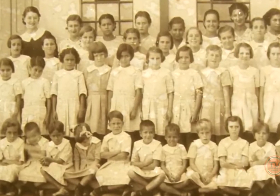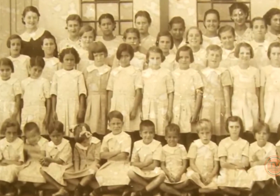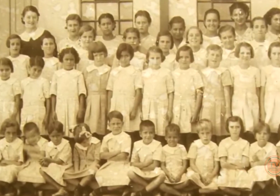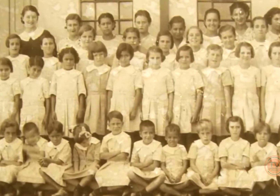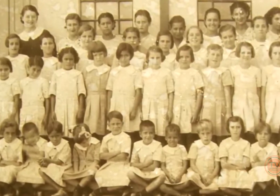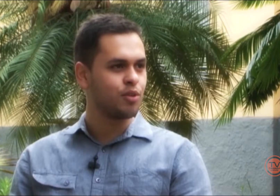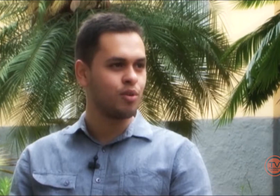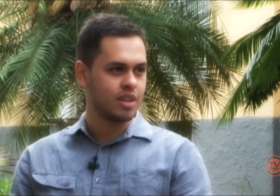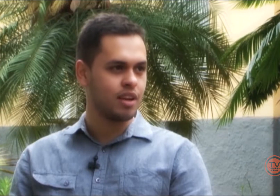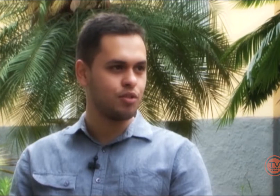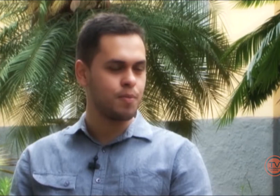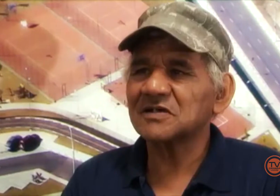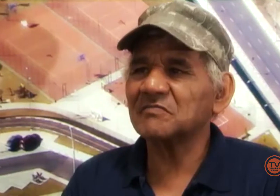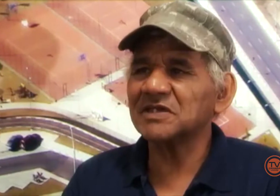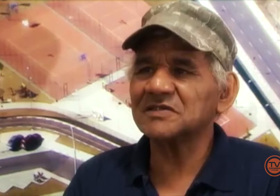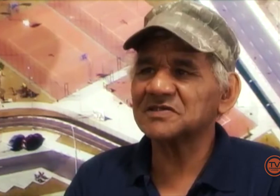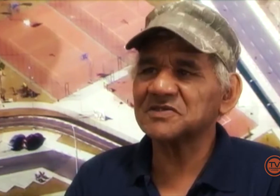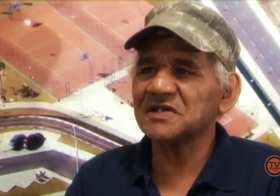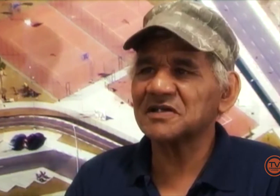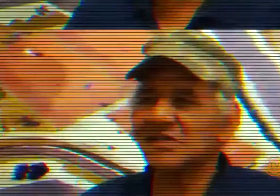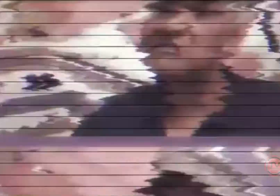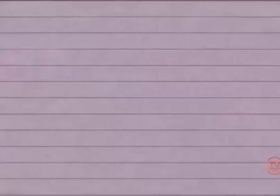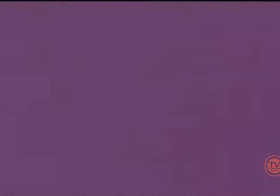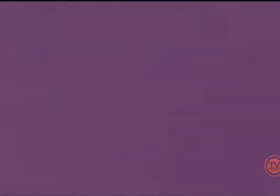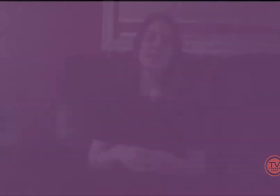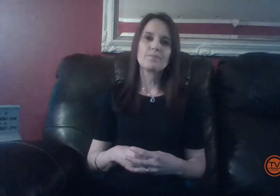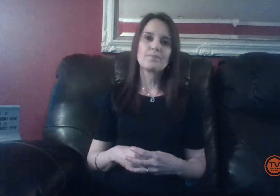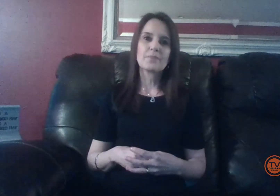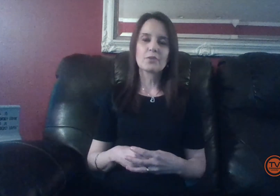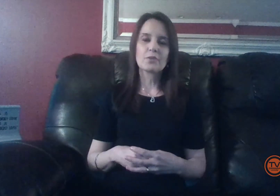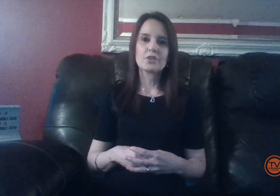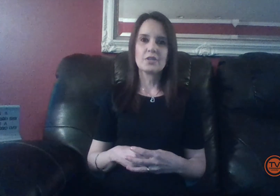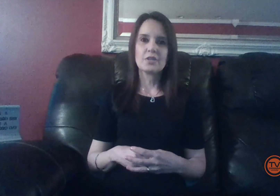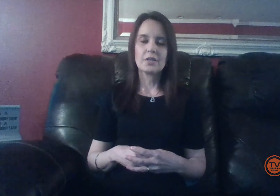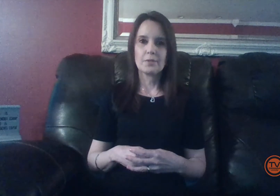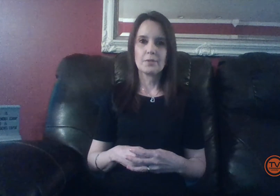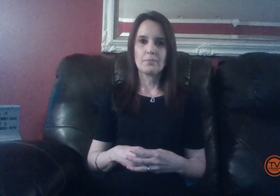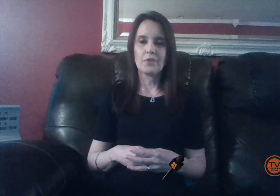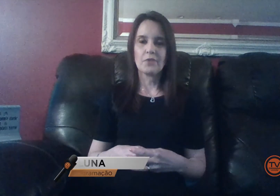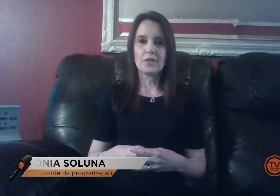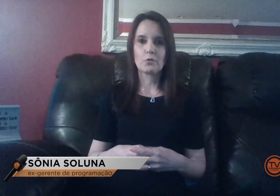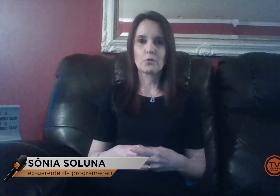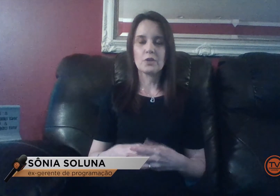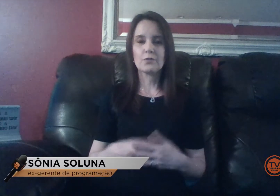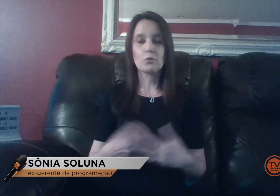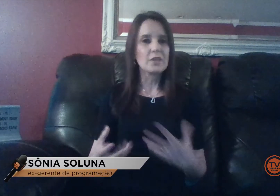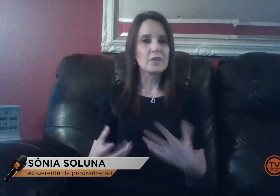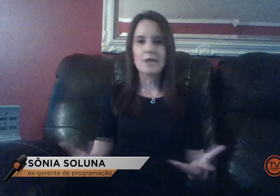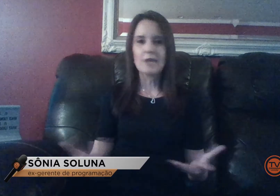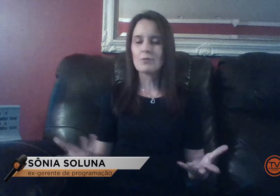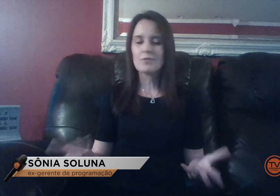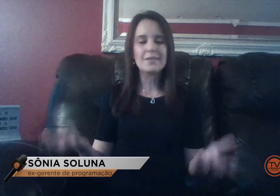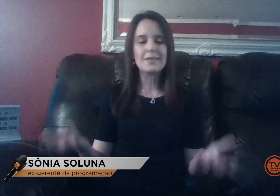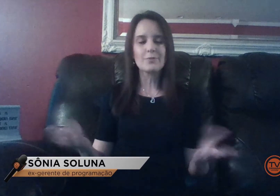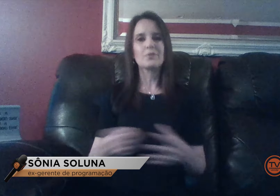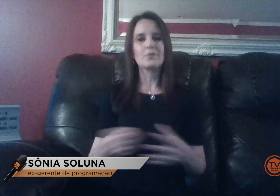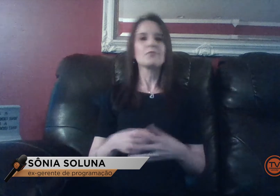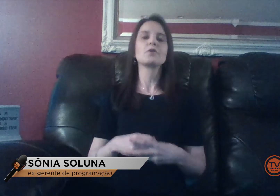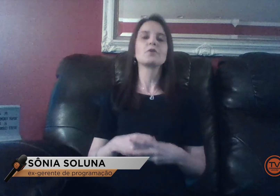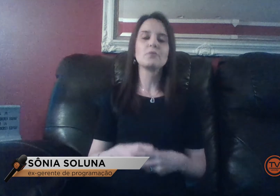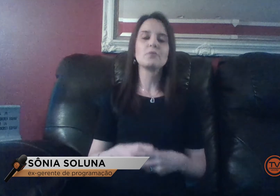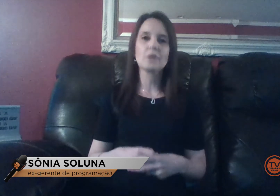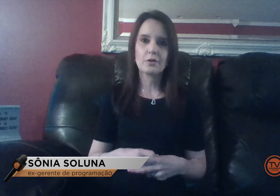das crianças pelo medo do contágio. Acabei de nascer já encara a força. Então a gente fez 2 documentários lindos,